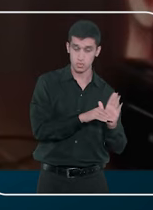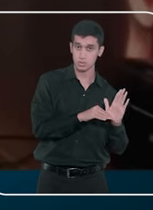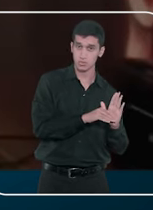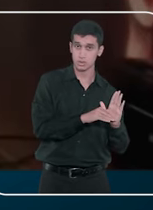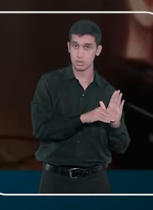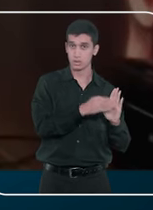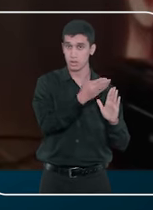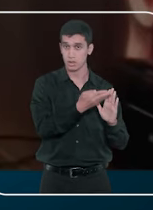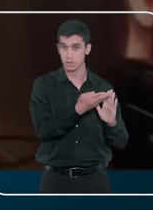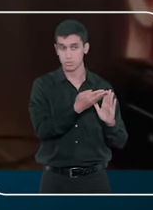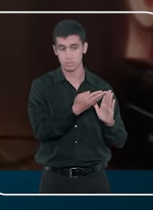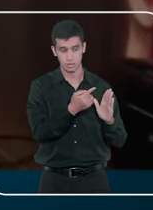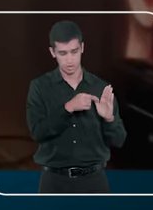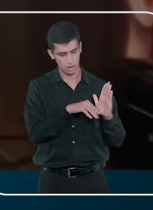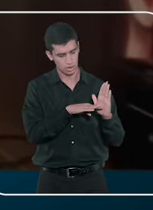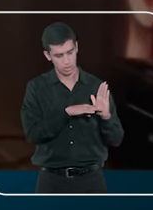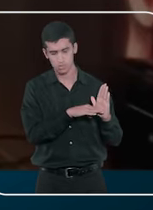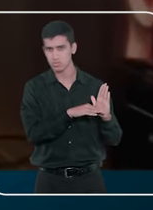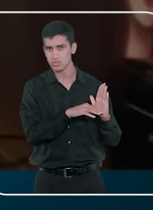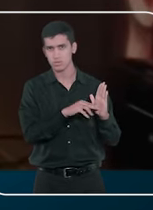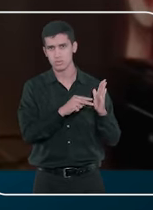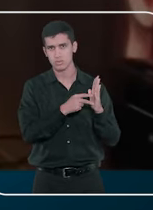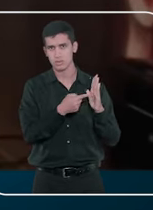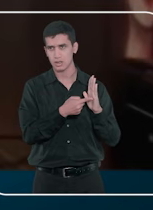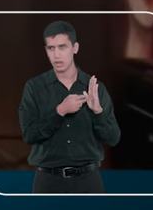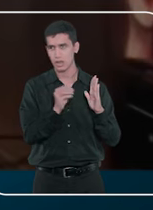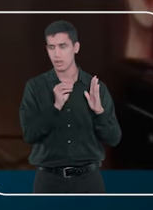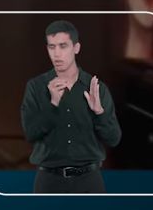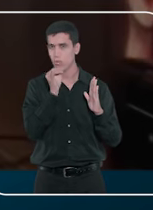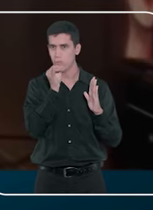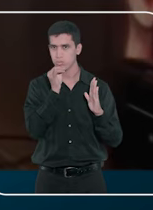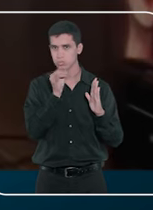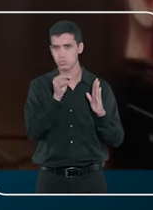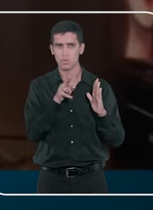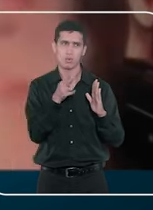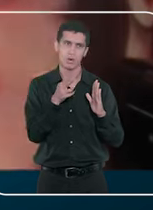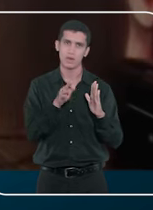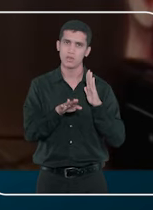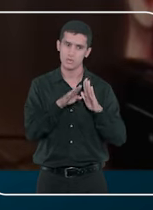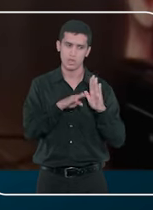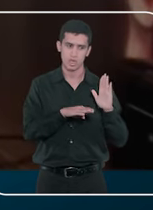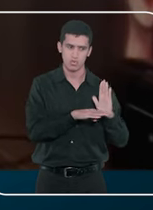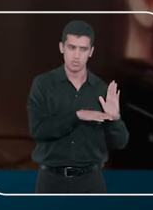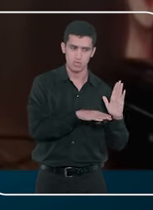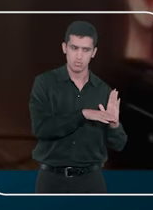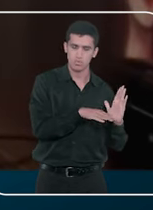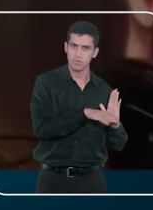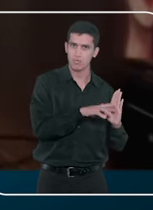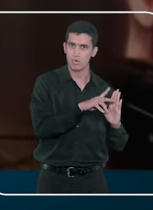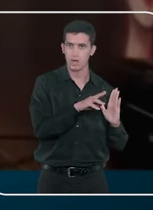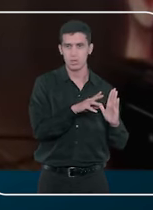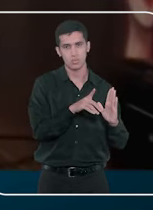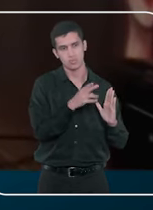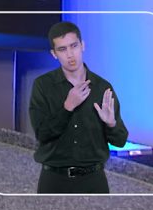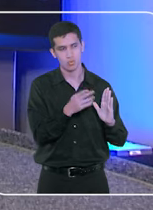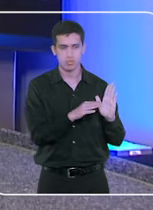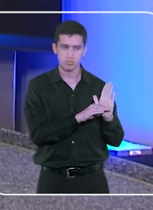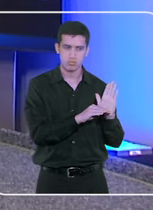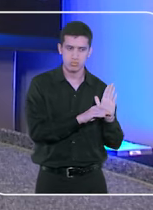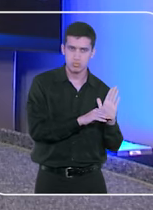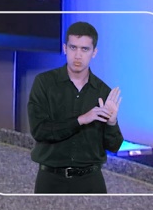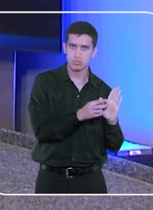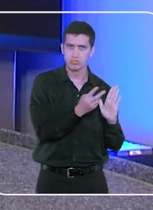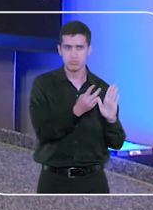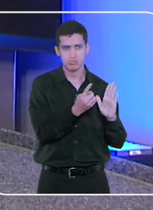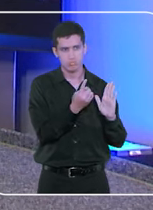não quer dizer de forma alguma, ou estes prêmios do plural, porque são variados, a depender das razões que o professor Sulzberger